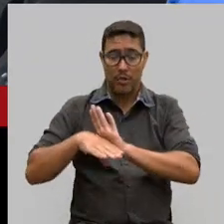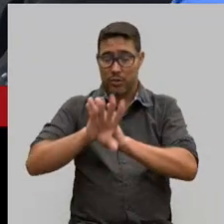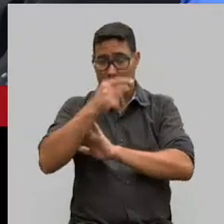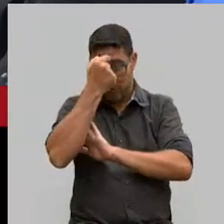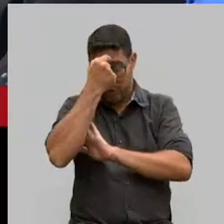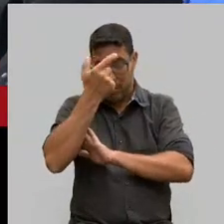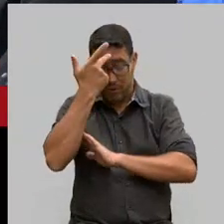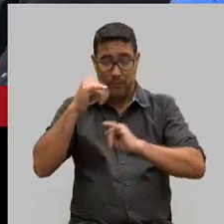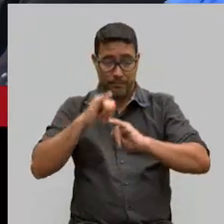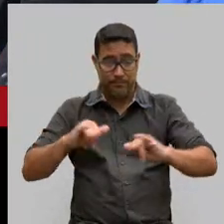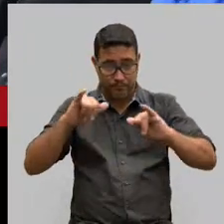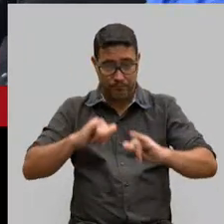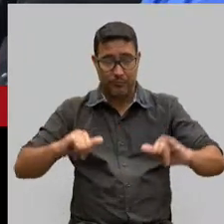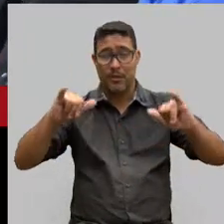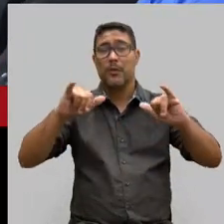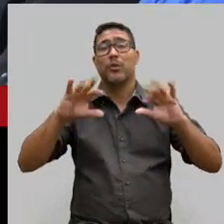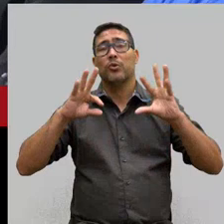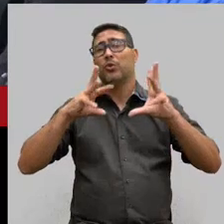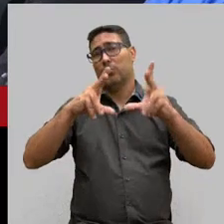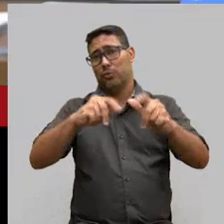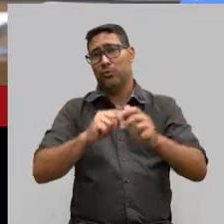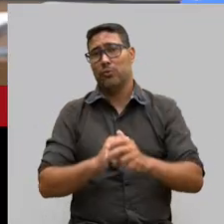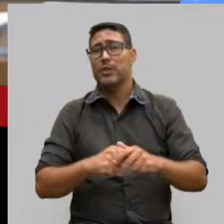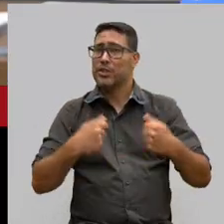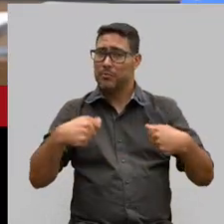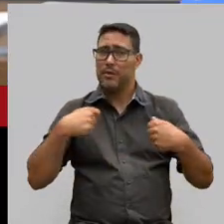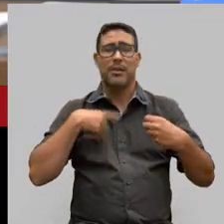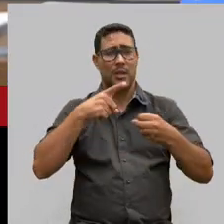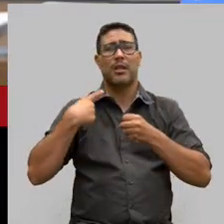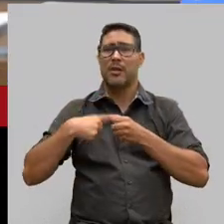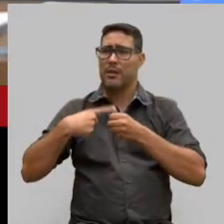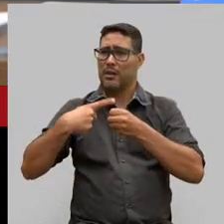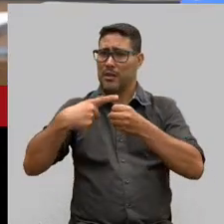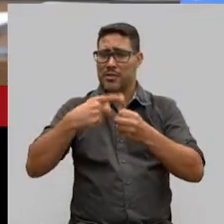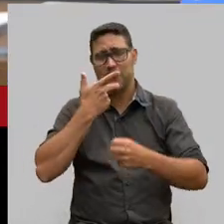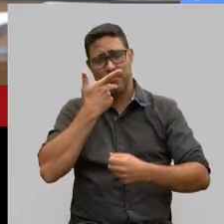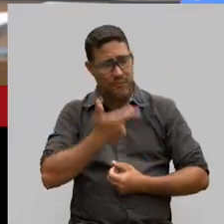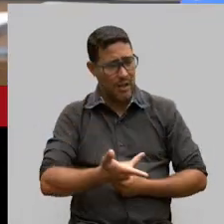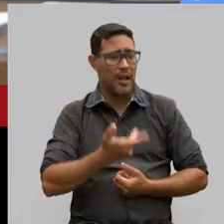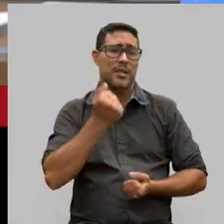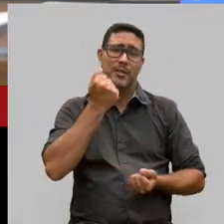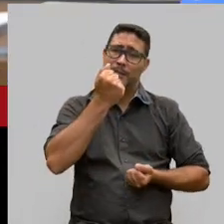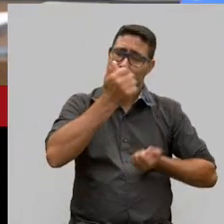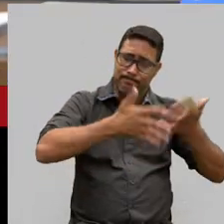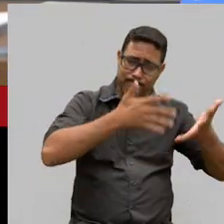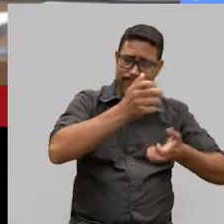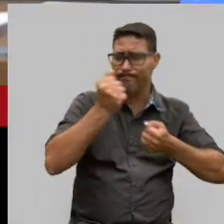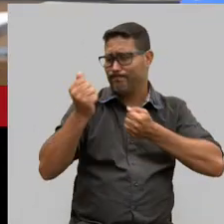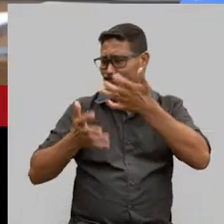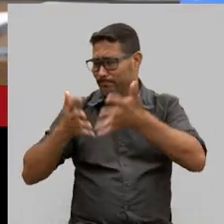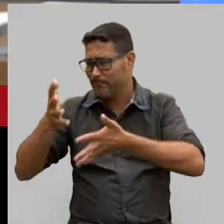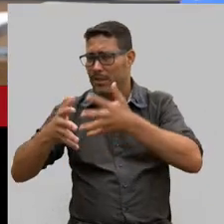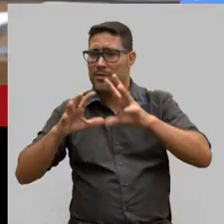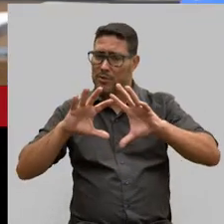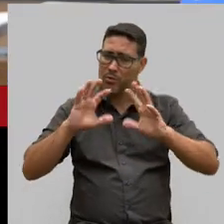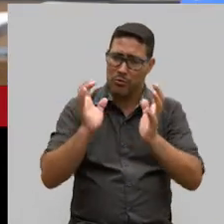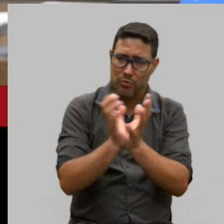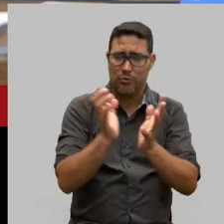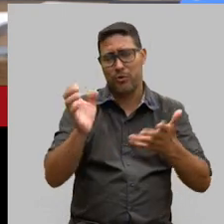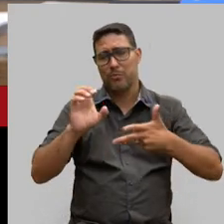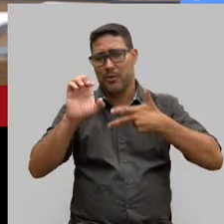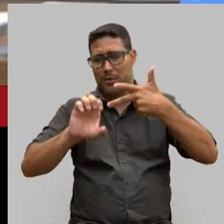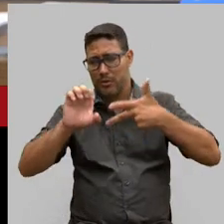em loco né a gente tem que tá nas cidades a gente tem que falar a gente tem que reunir com com o poder executivo com o poder